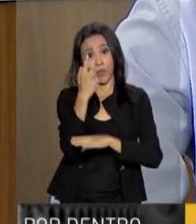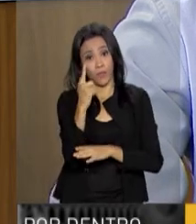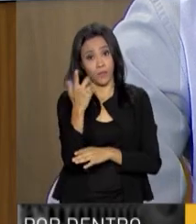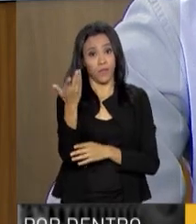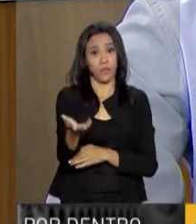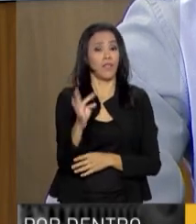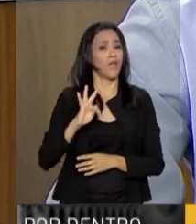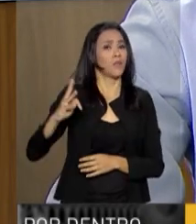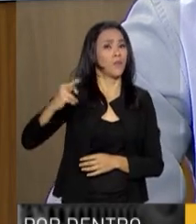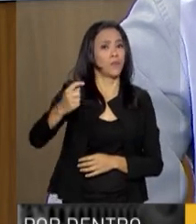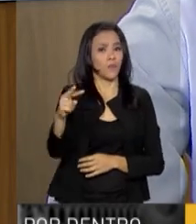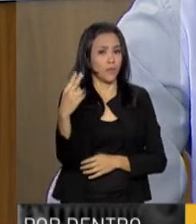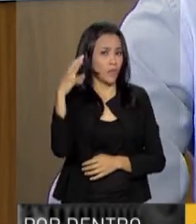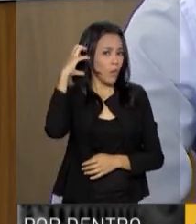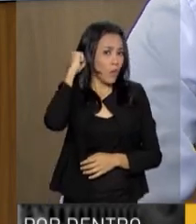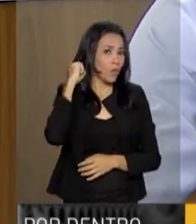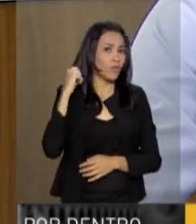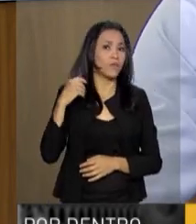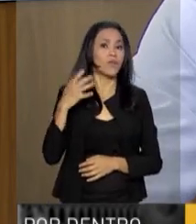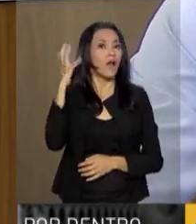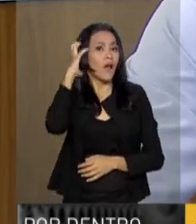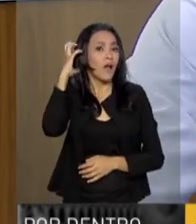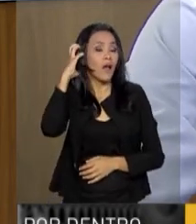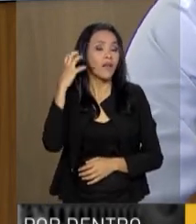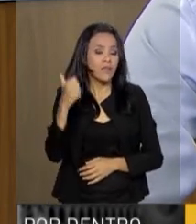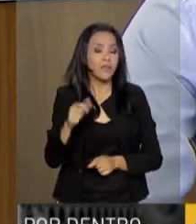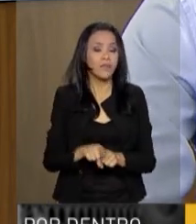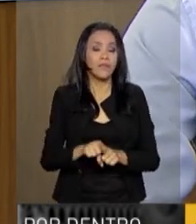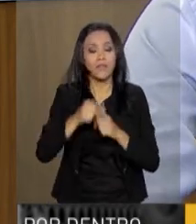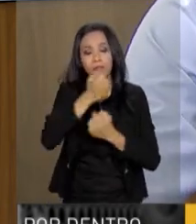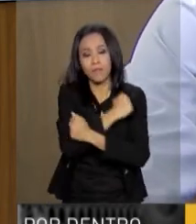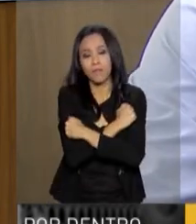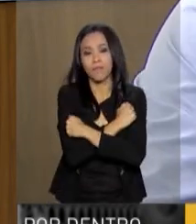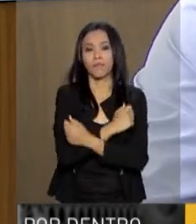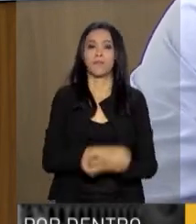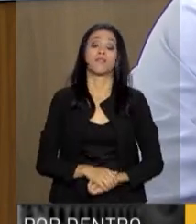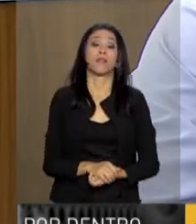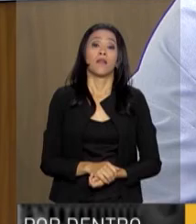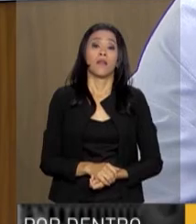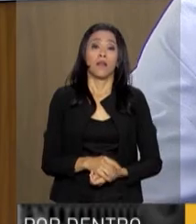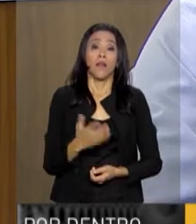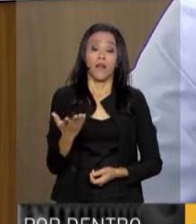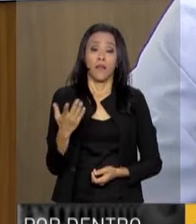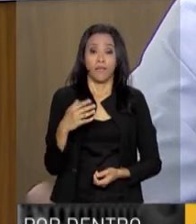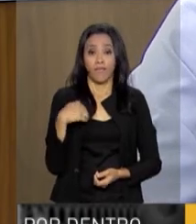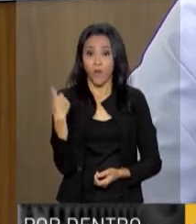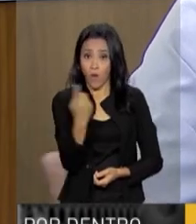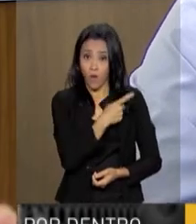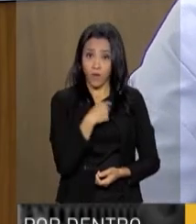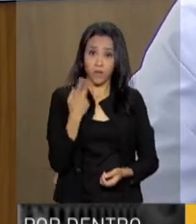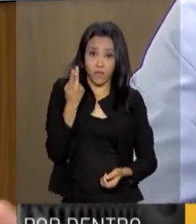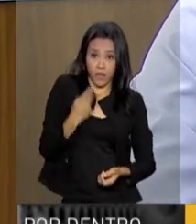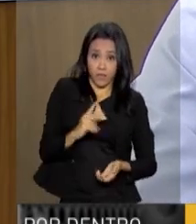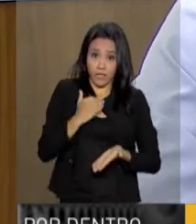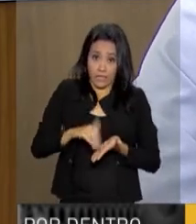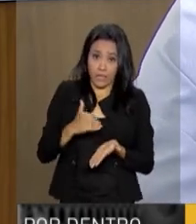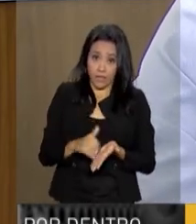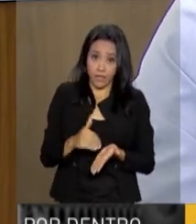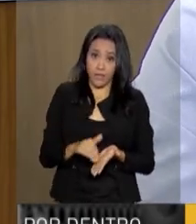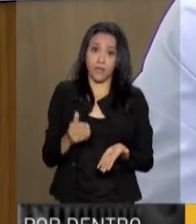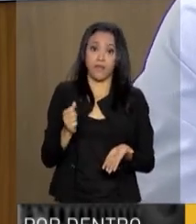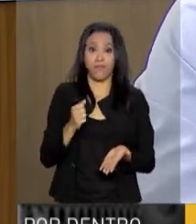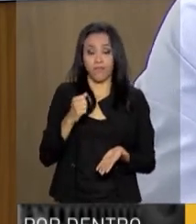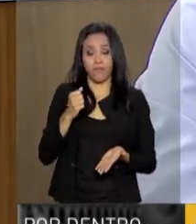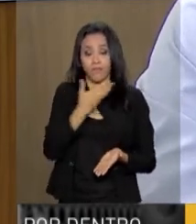rádio sagres bem rubens nós da secretaria nacional de juventude temos